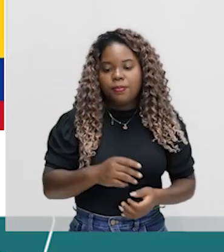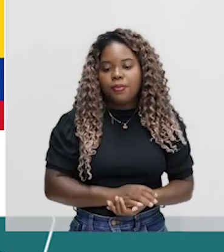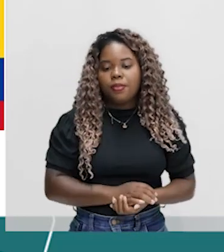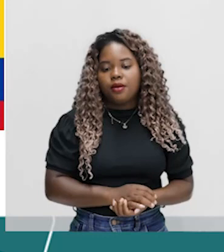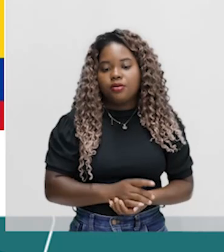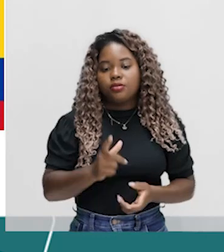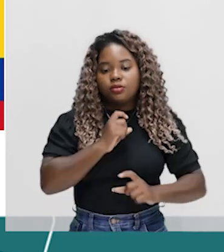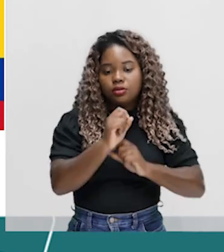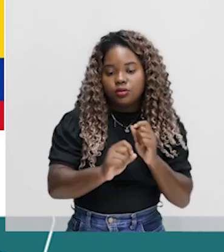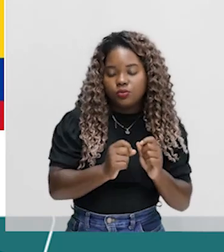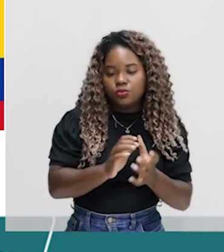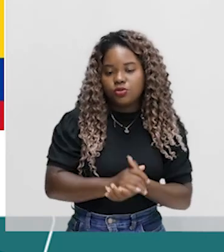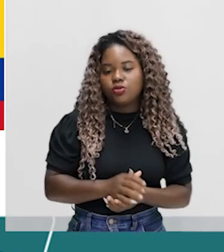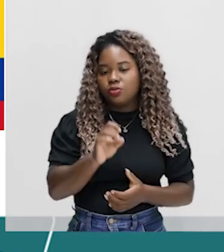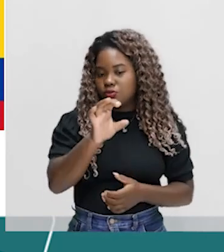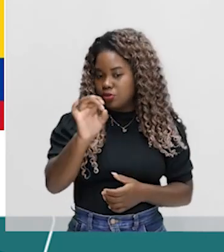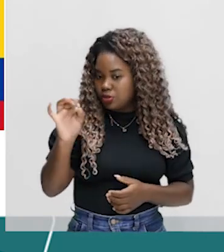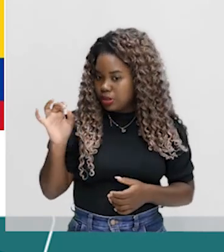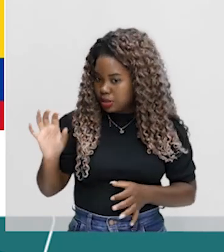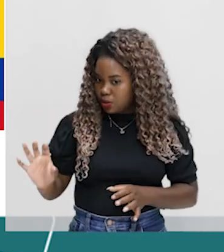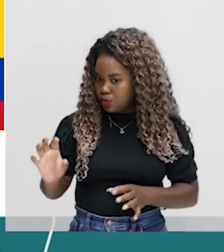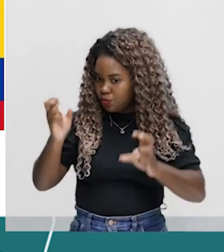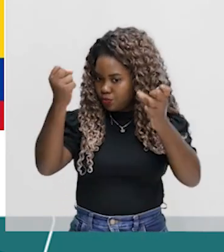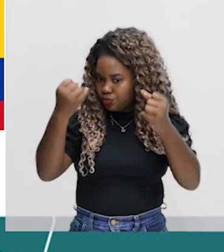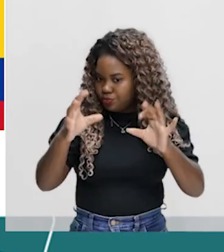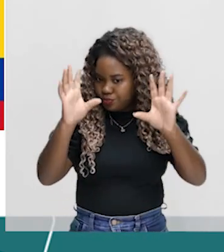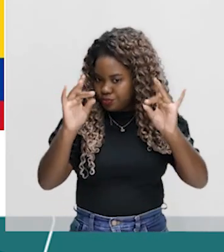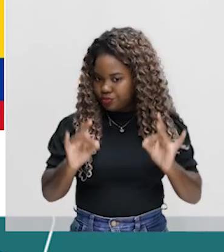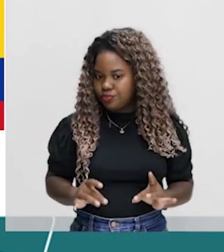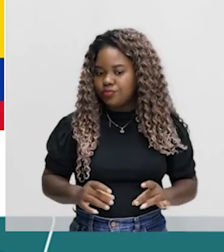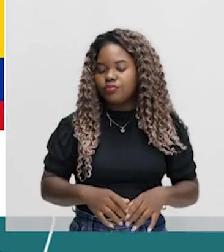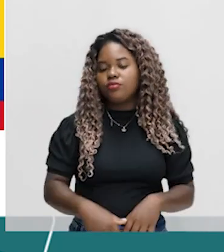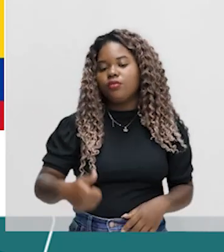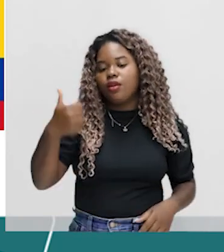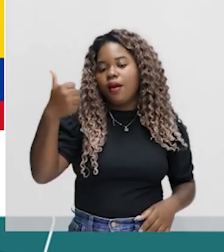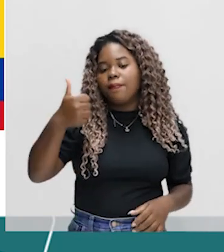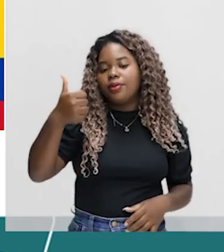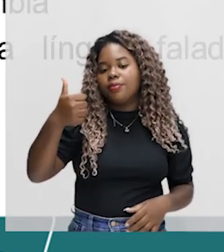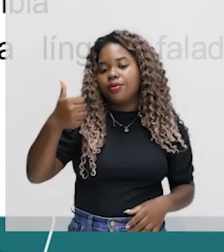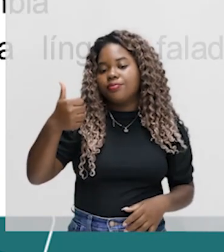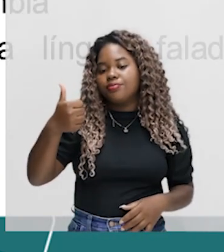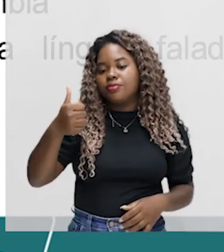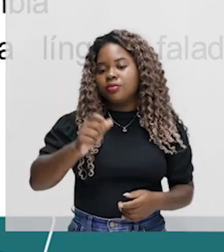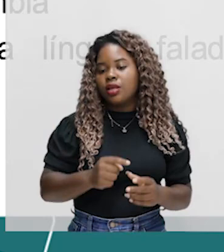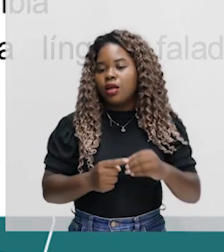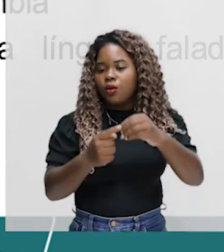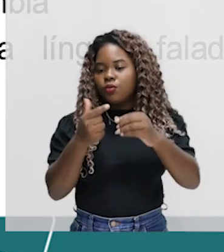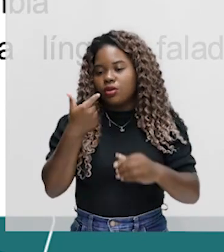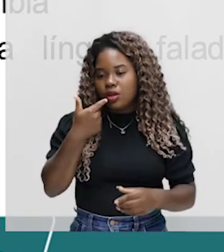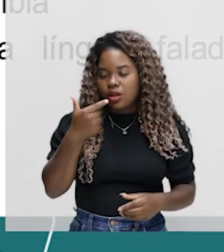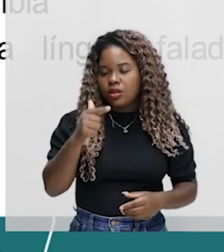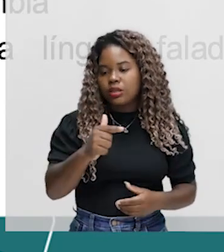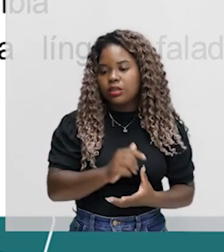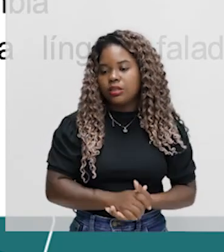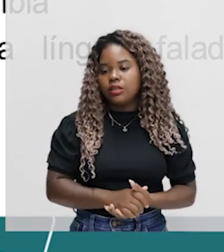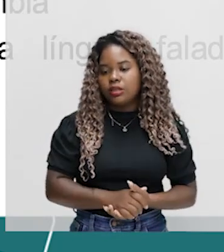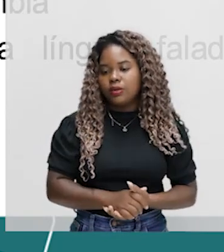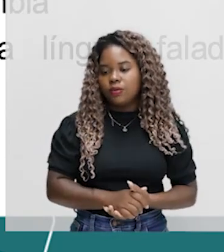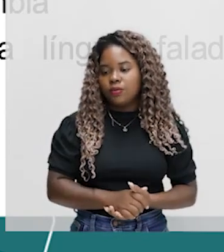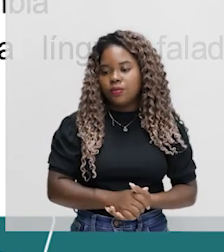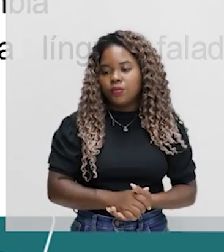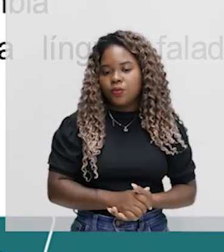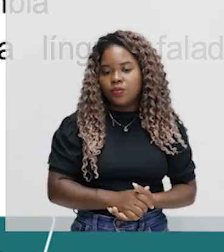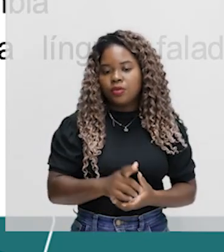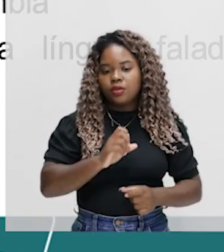Aí eu tenho aqui um pouquinho de cada um deles. Então, eu tenho a Argentina, é a única língua falada oficialmente